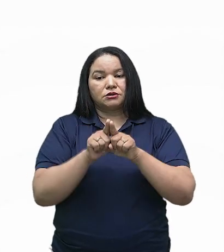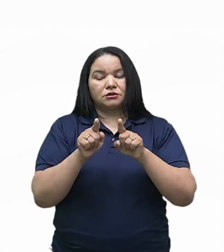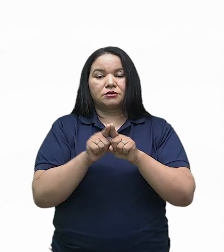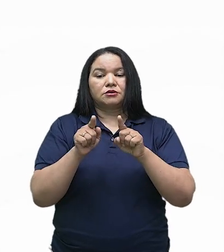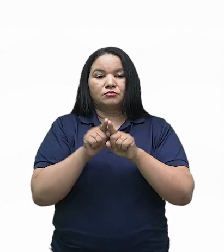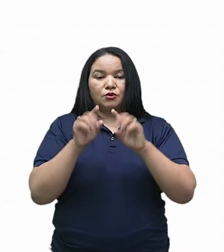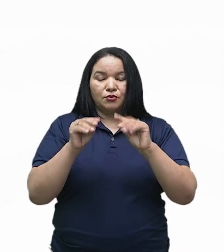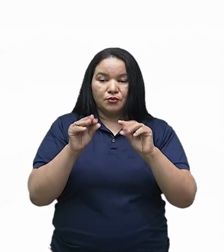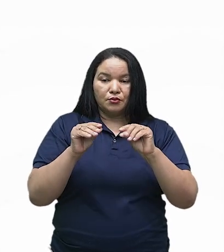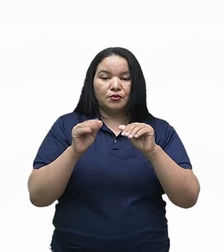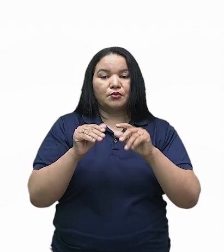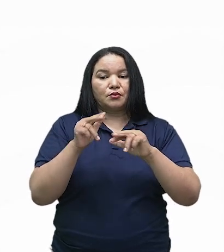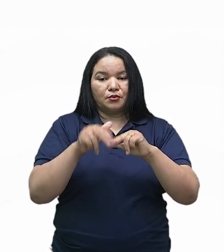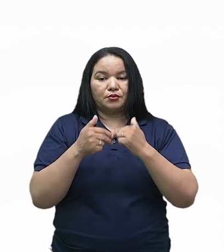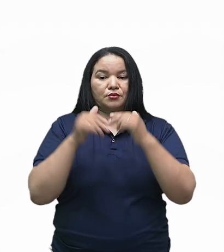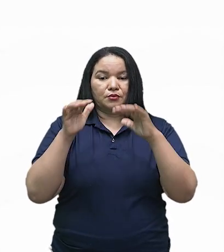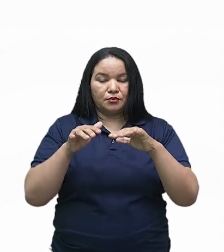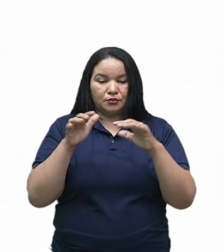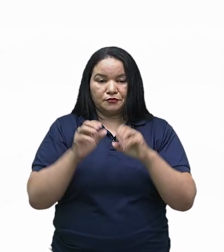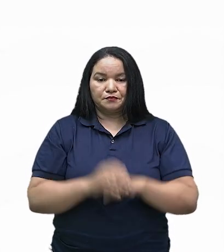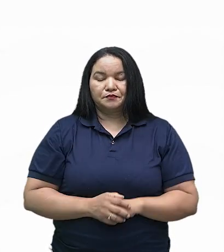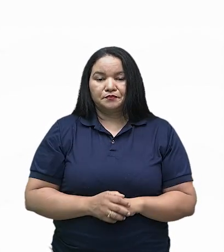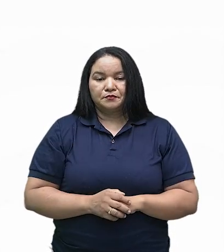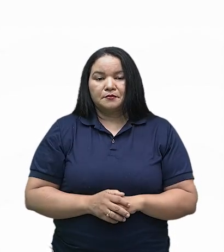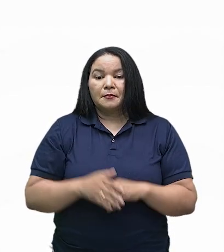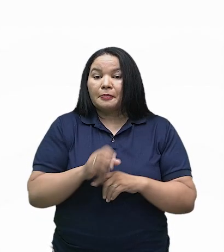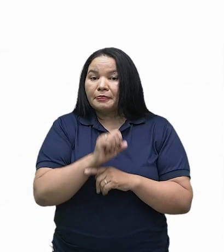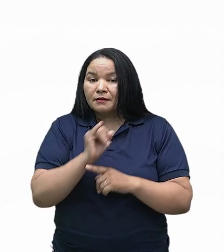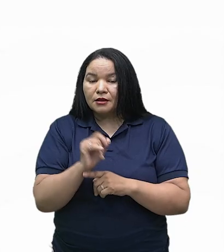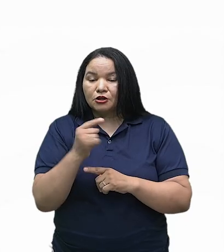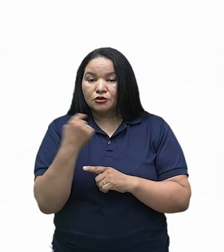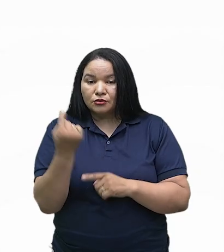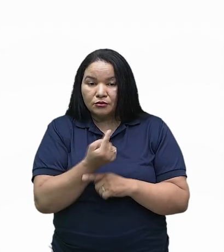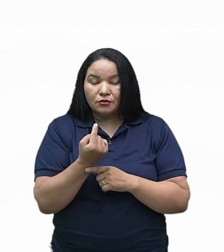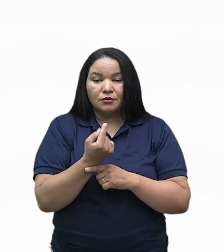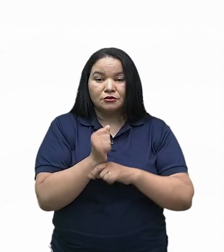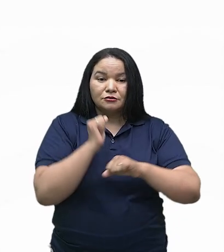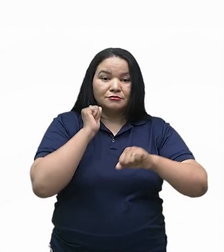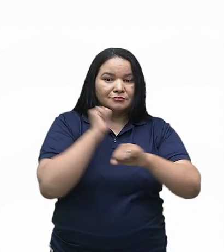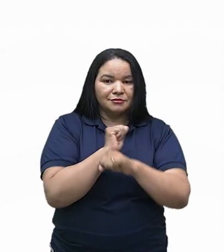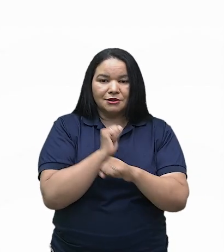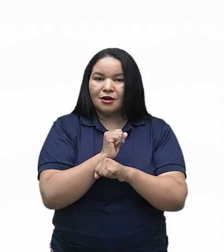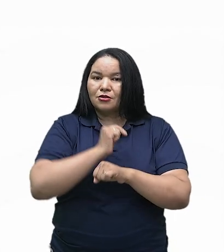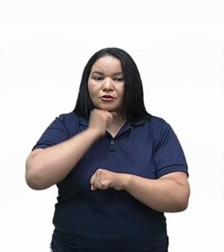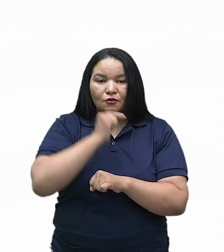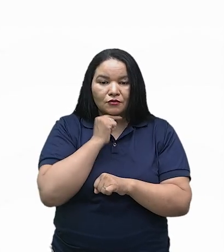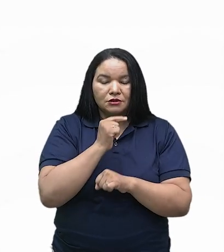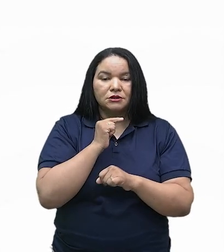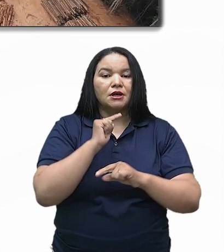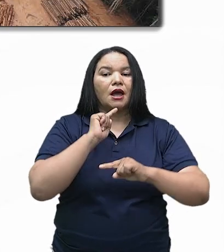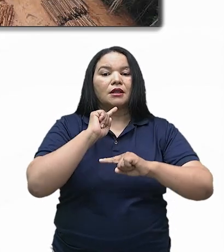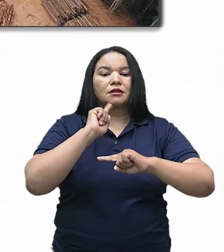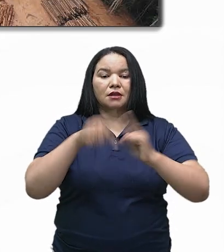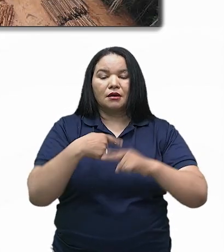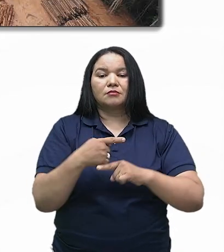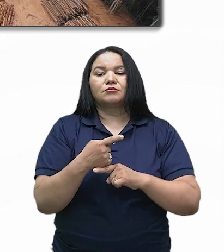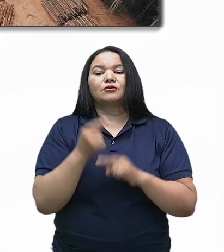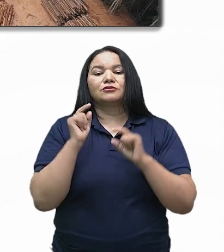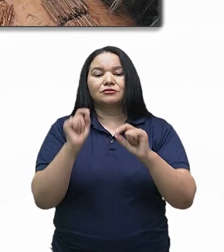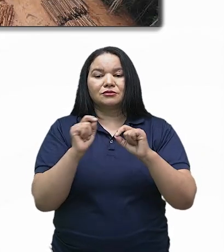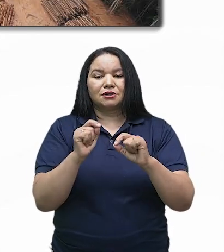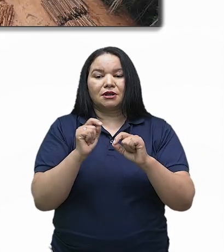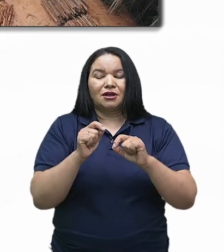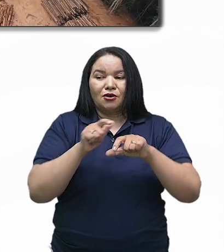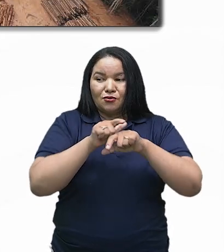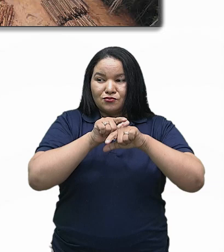de umidade proveniente dela. Se nós não conseguimos frear esse aquecimento global, vai levar ao quê? A uma